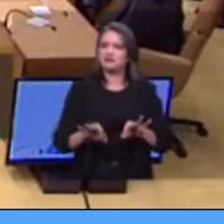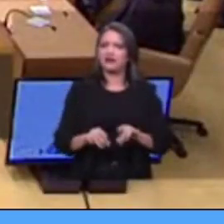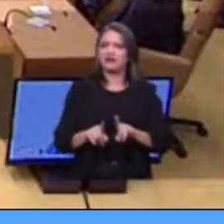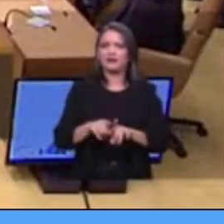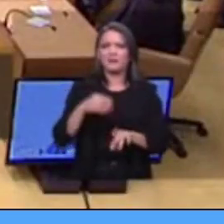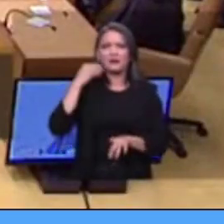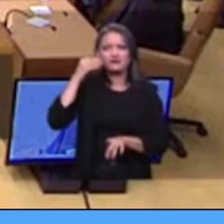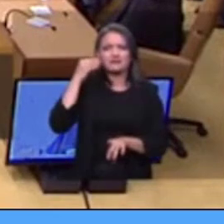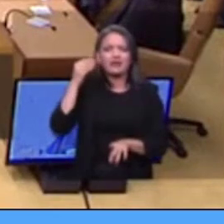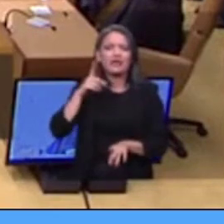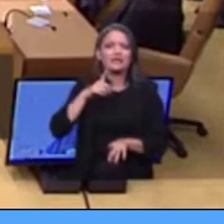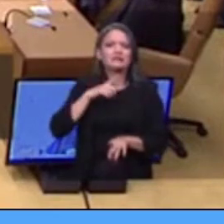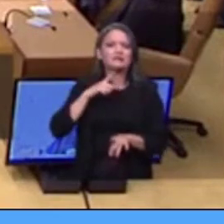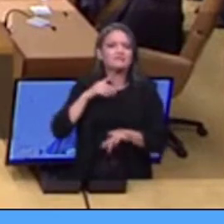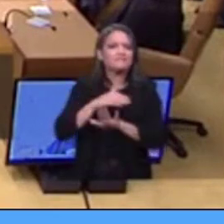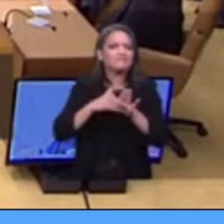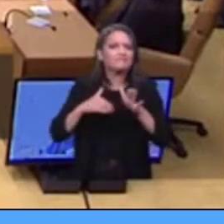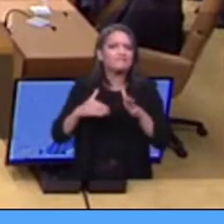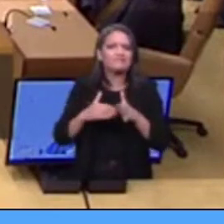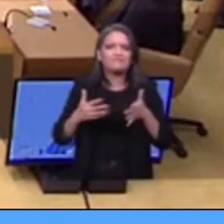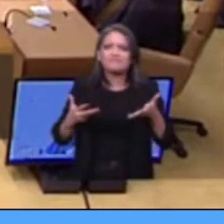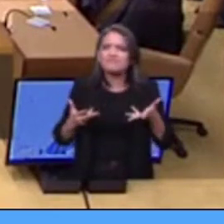extrema lianeza,